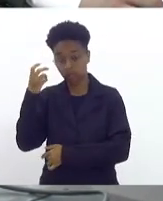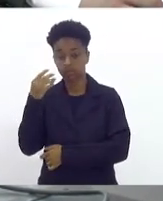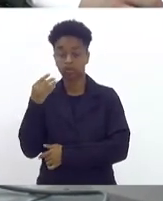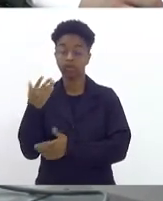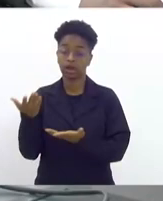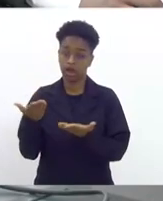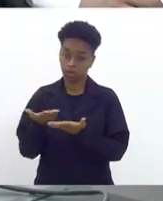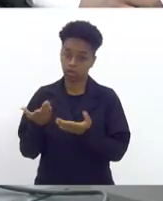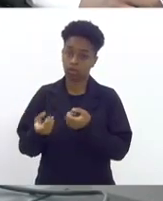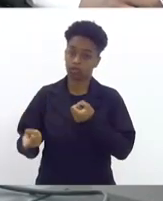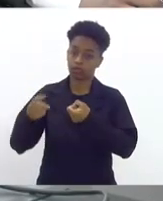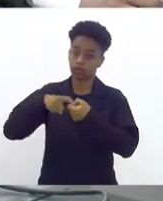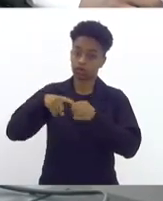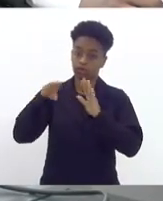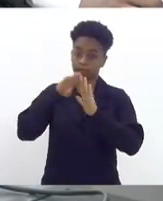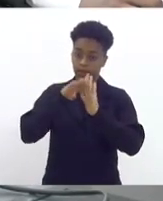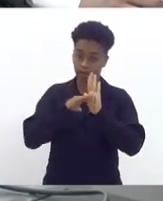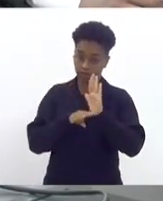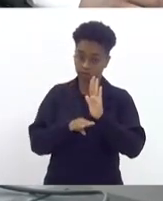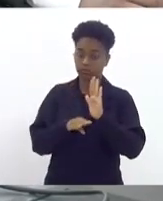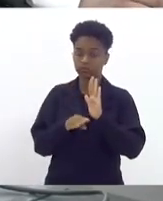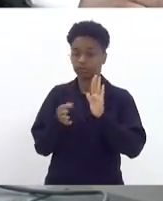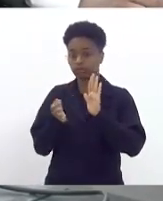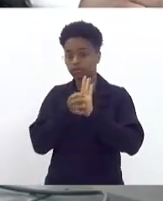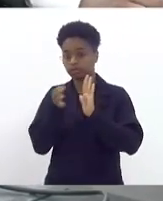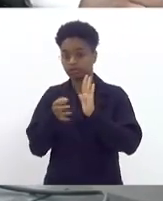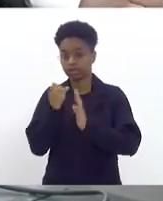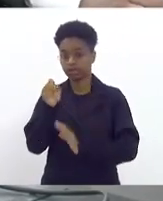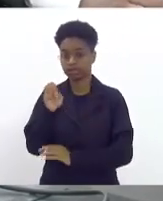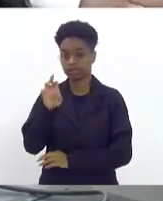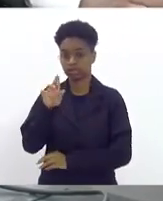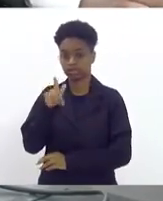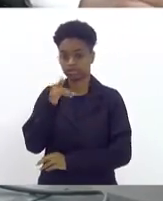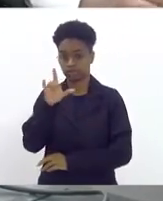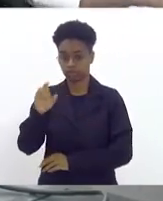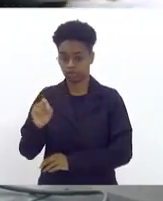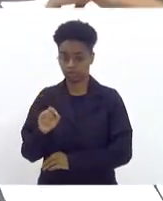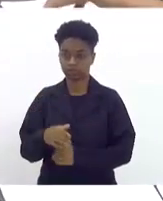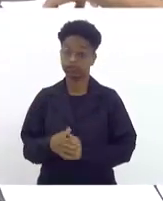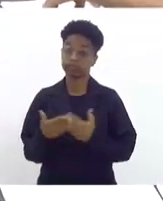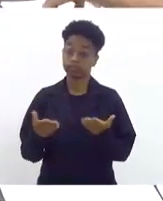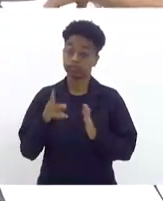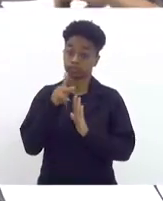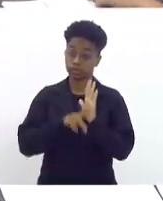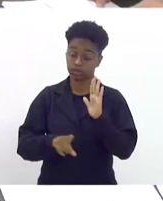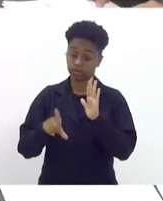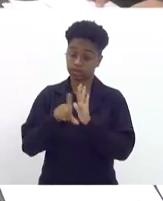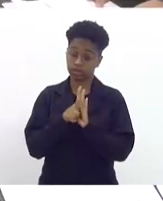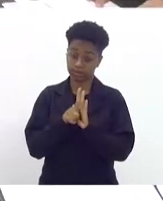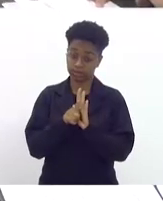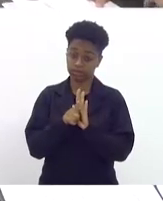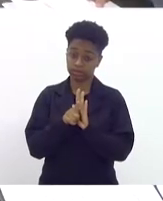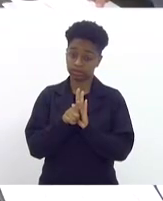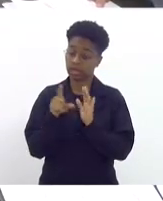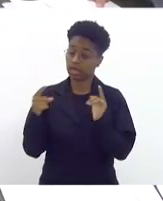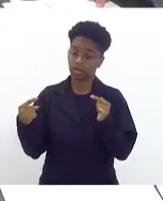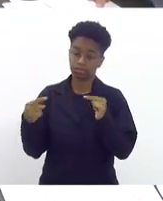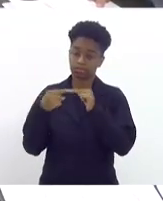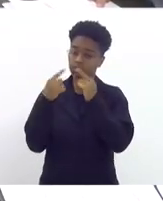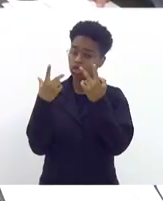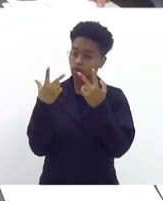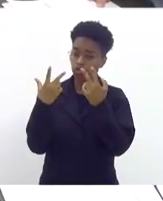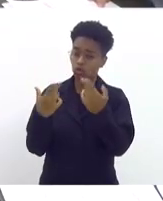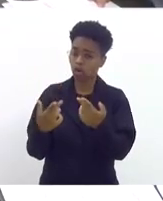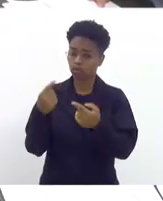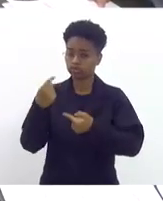retorna a pauta para aparecer Deputado Dr Serginho senhor presidente o projeto de lei é por coincidência é idêntico a